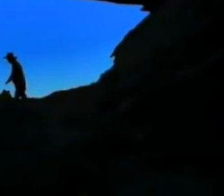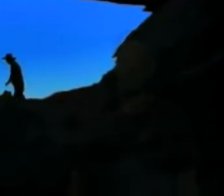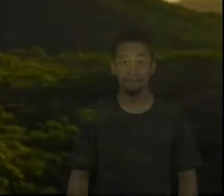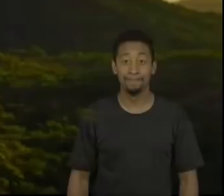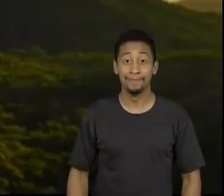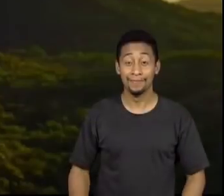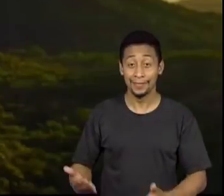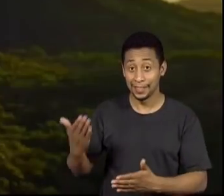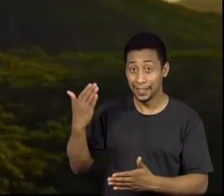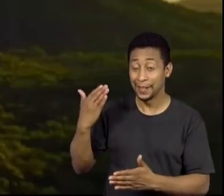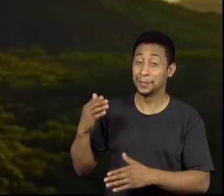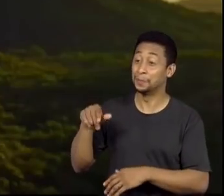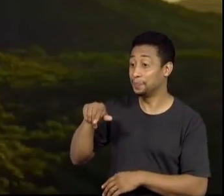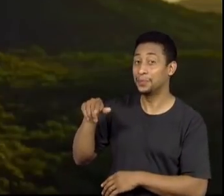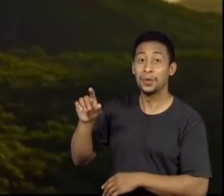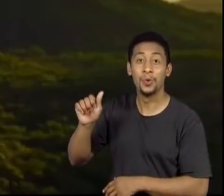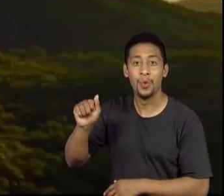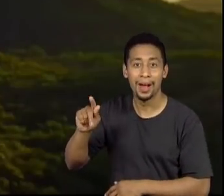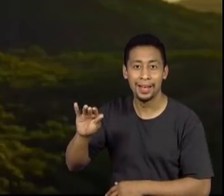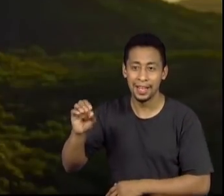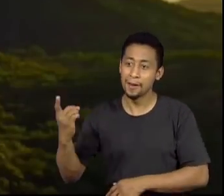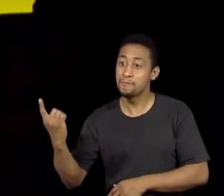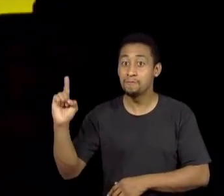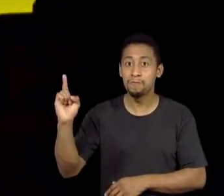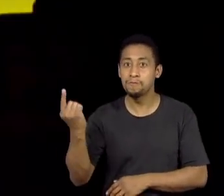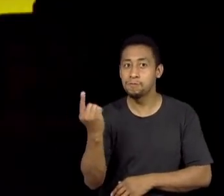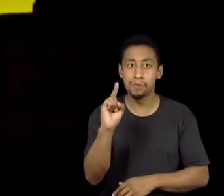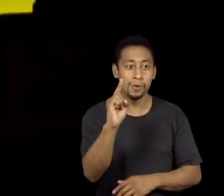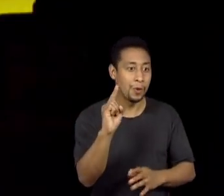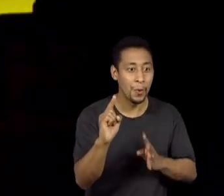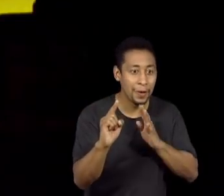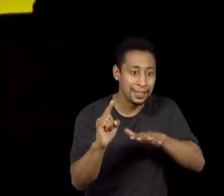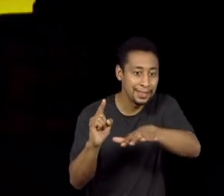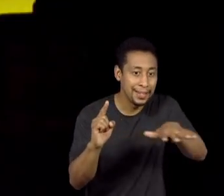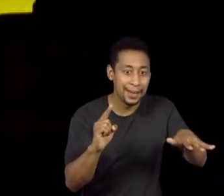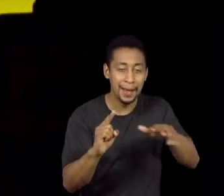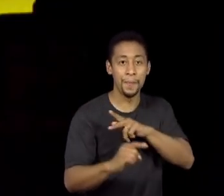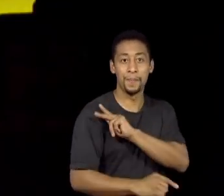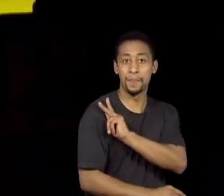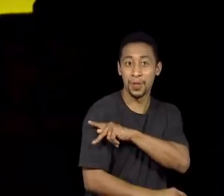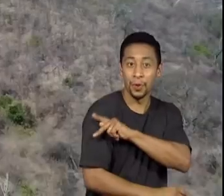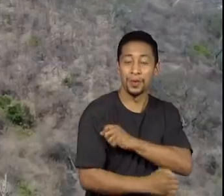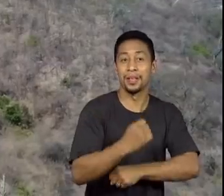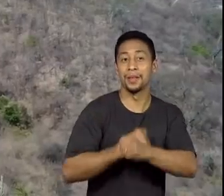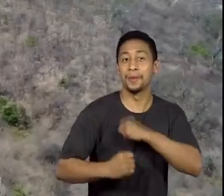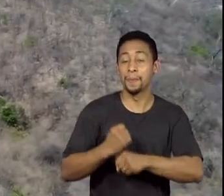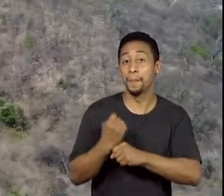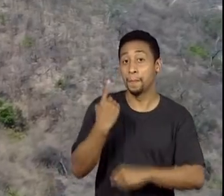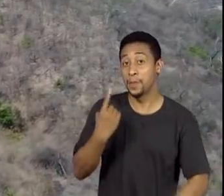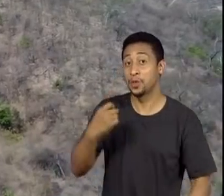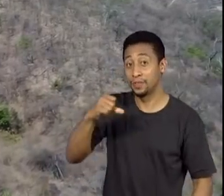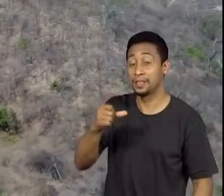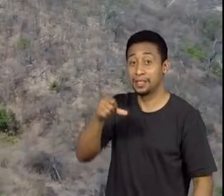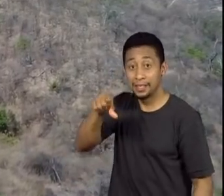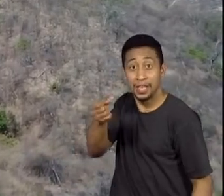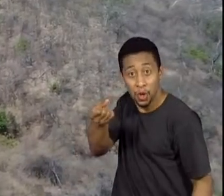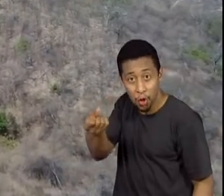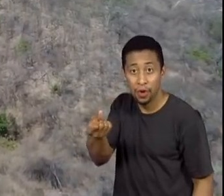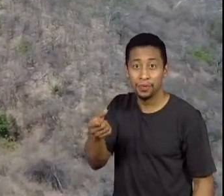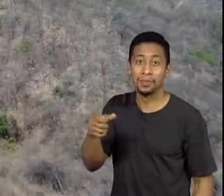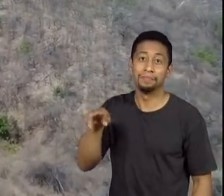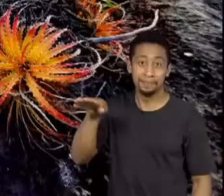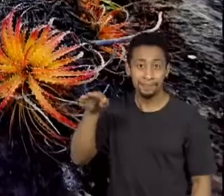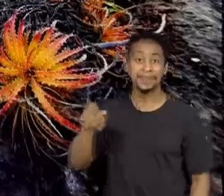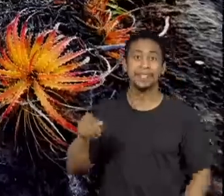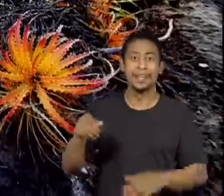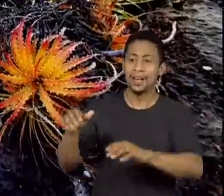primeiro contato de André Pessoa com o interior do Piauí foi em 1989. A paisagem selvagem e